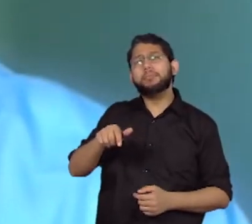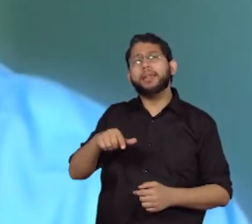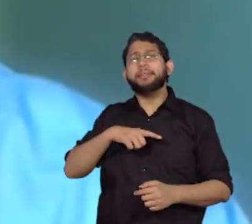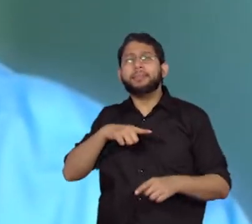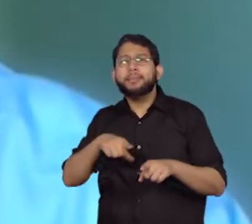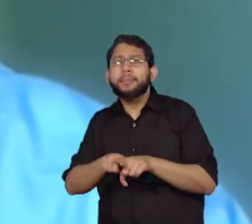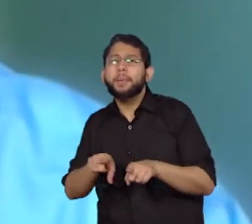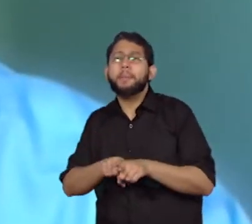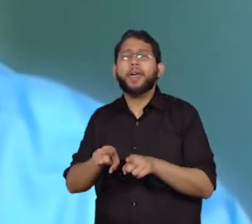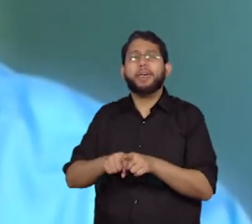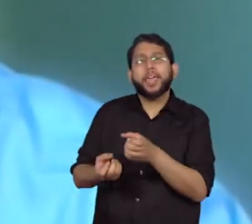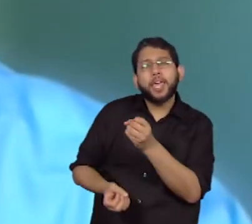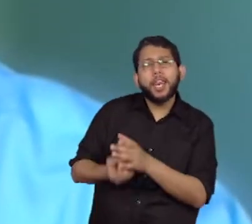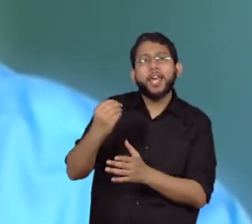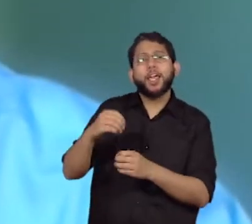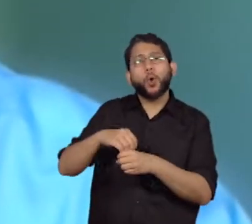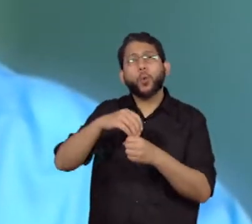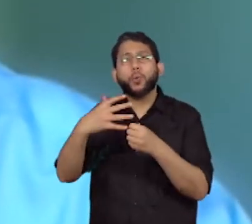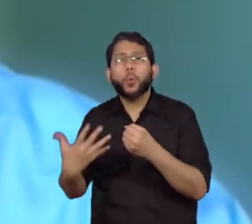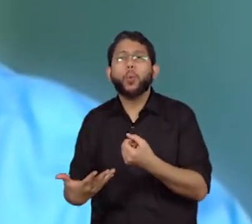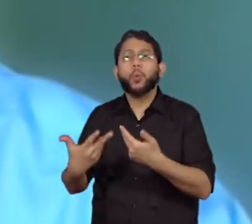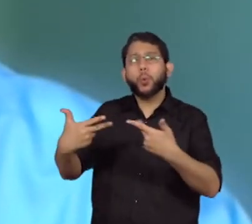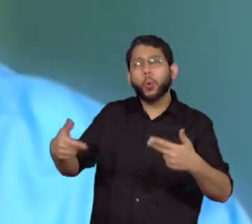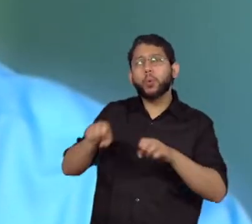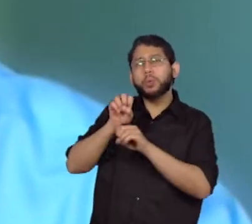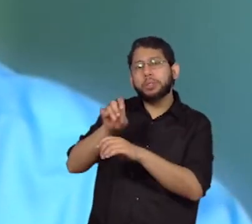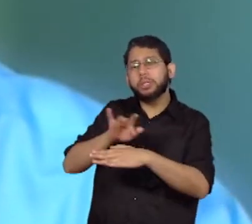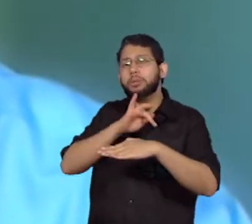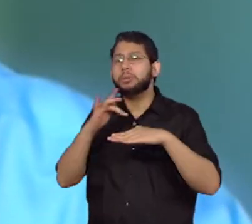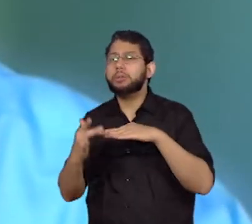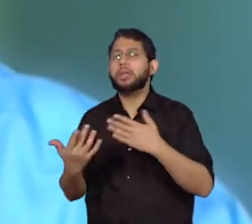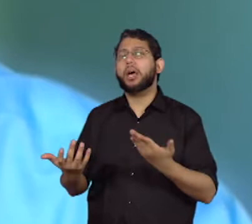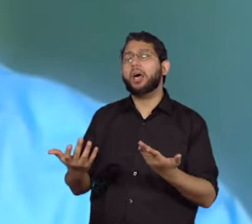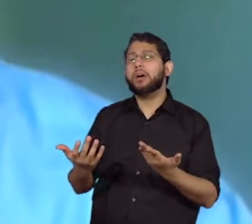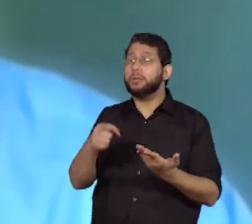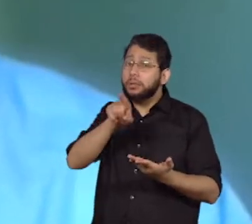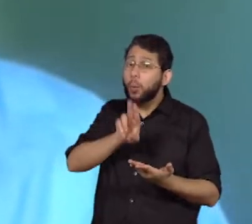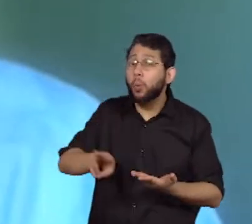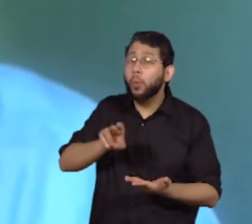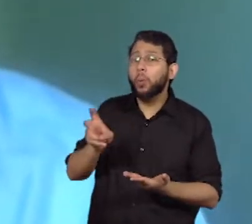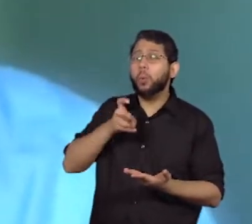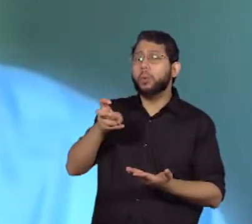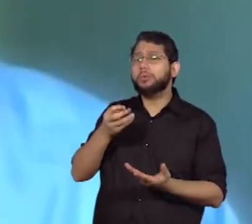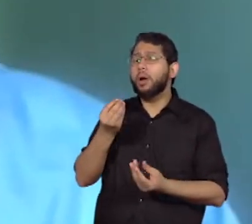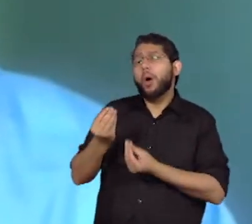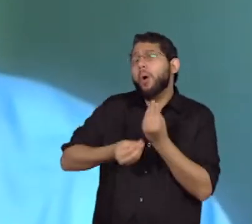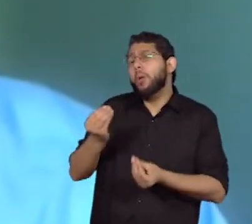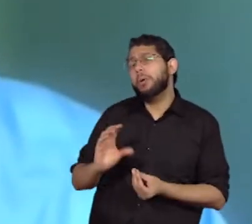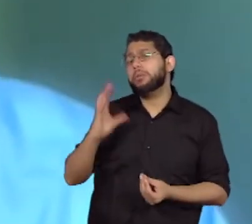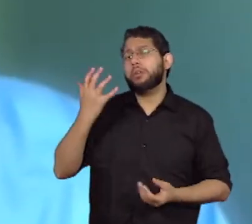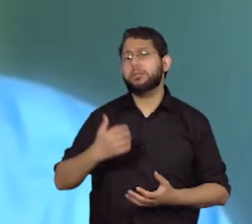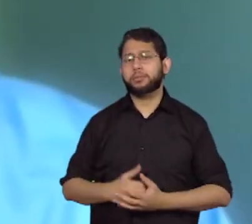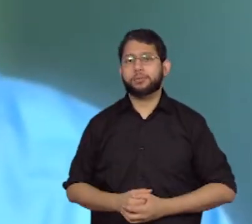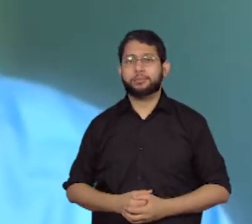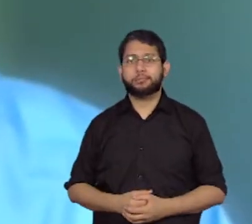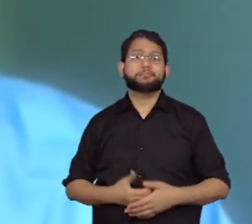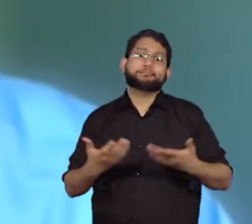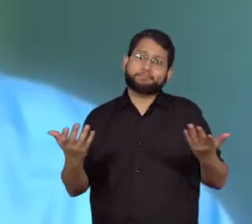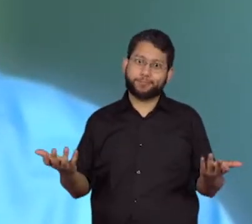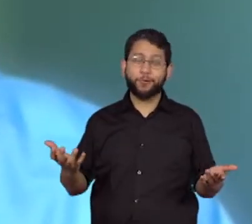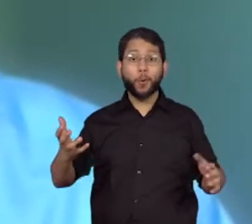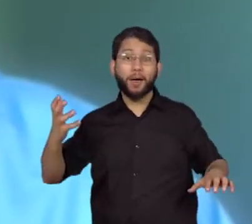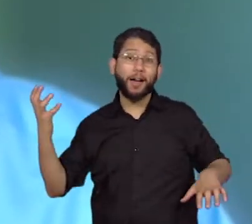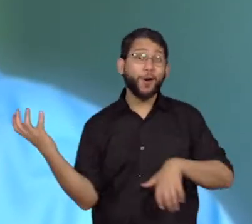de conteúdo ao mesmo tempo mudou o comportamento nas mídias digitais? Foi uma revolução, né? Hoje